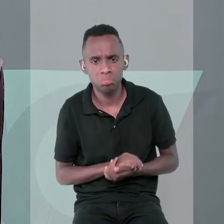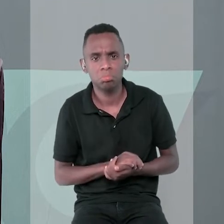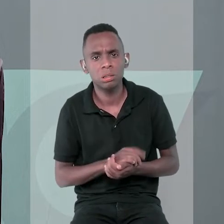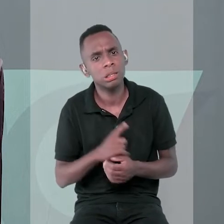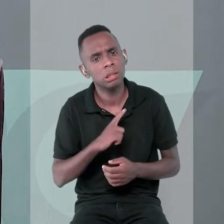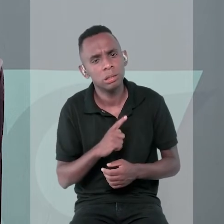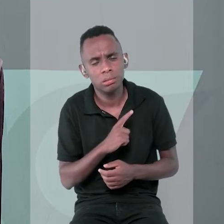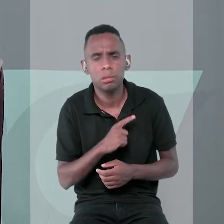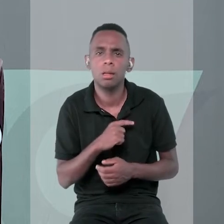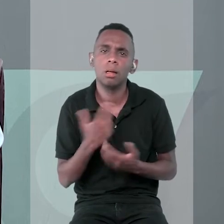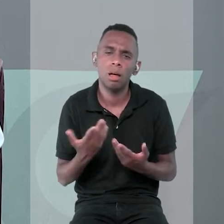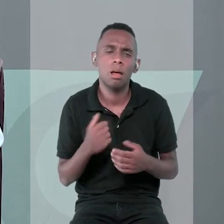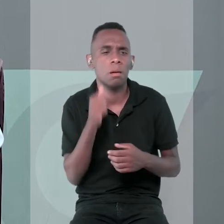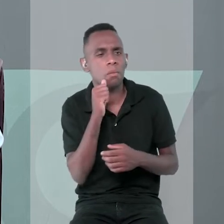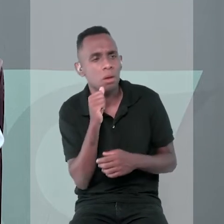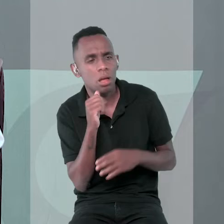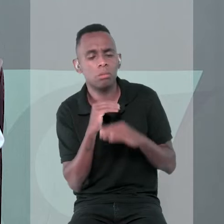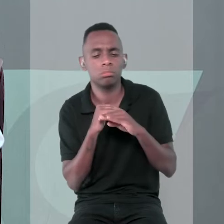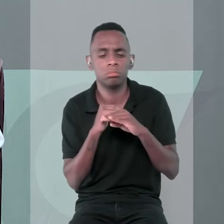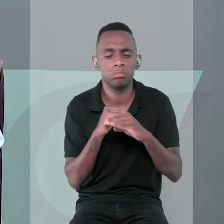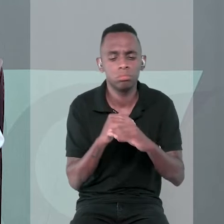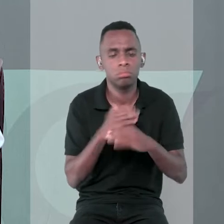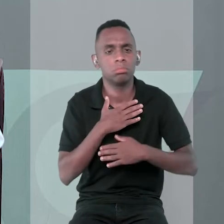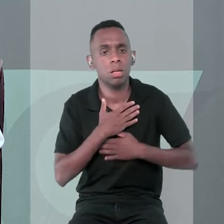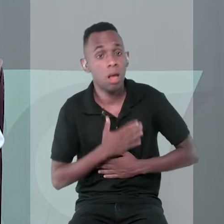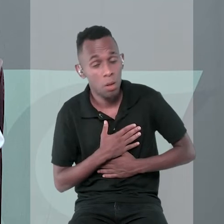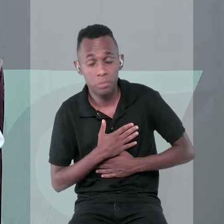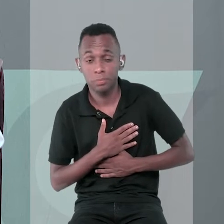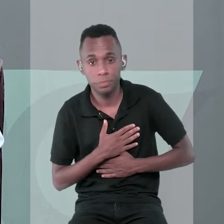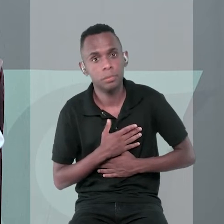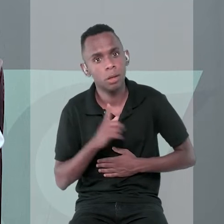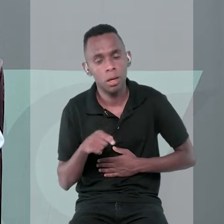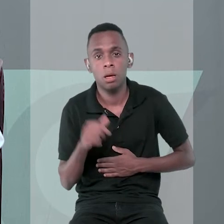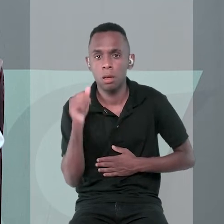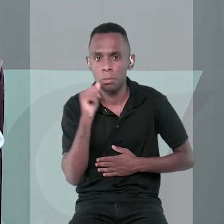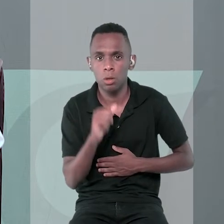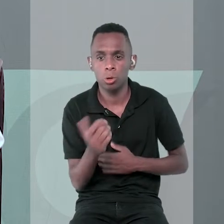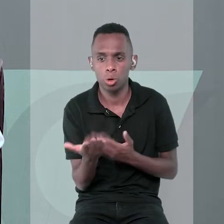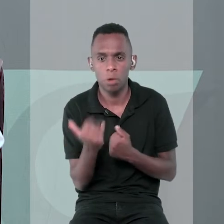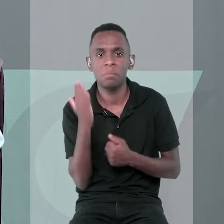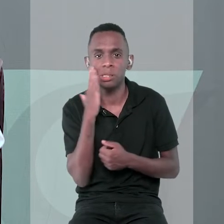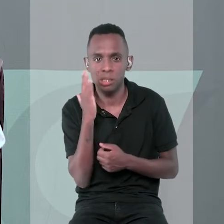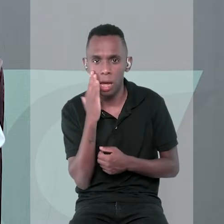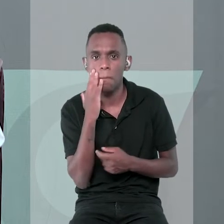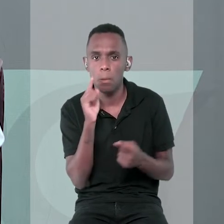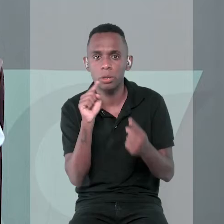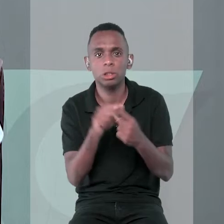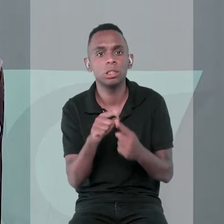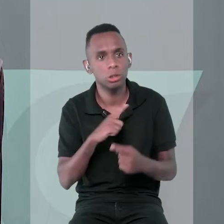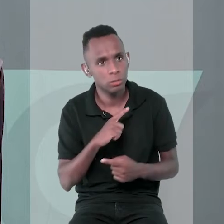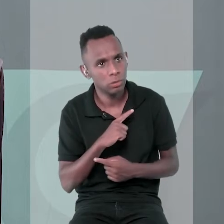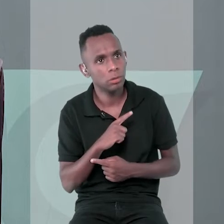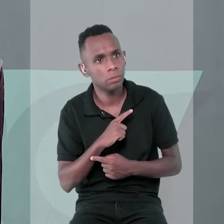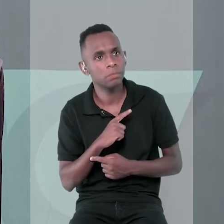imagem idealizada, pacífica, quando a gente está tratando realmente de uma jovem que sabia bem a que veio e que